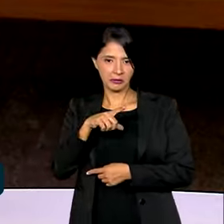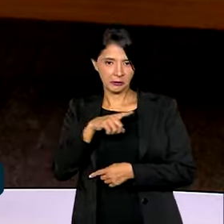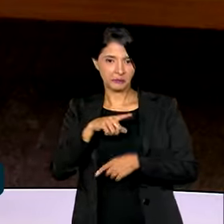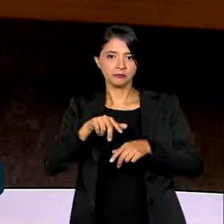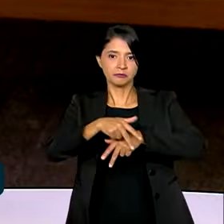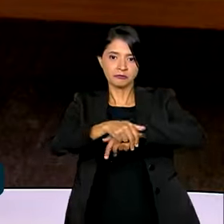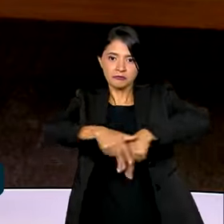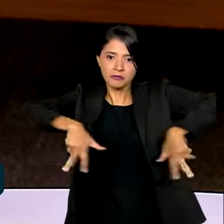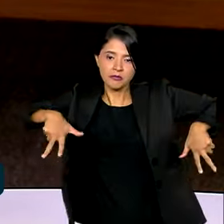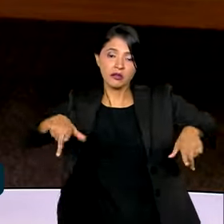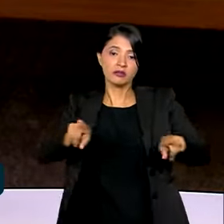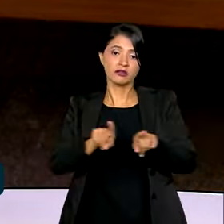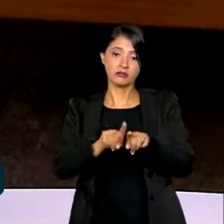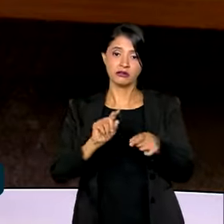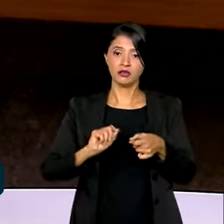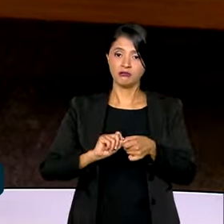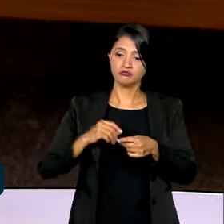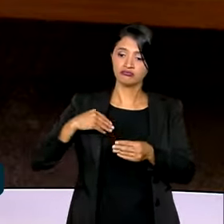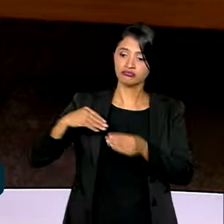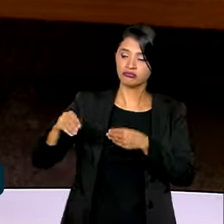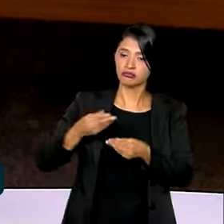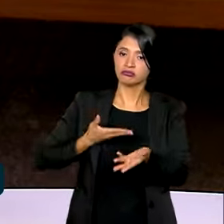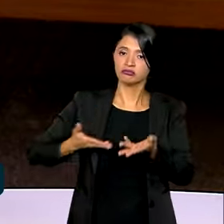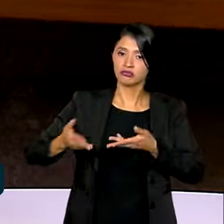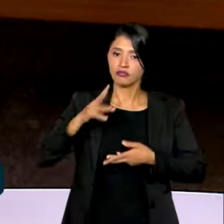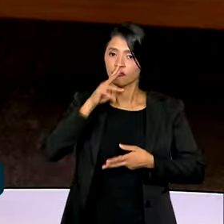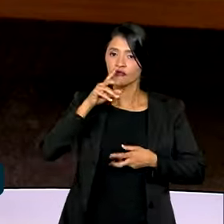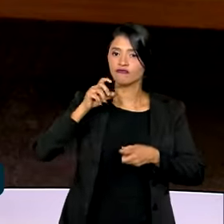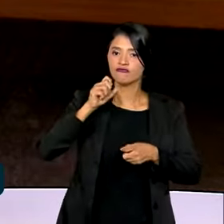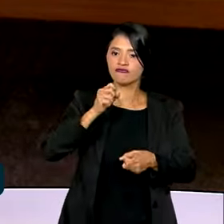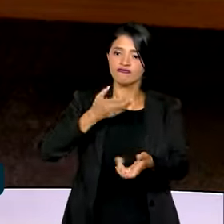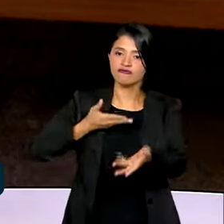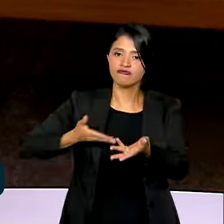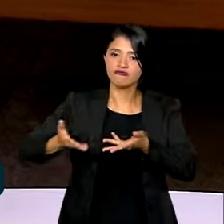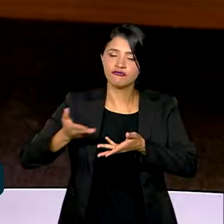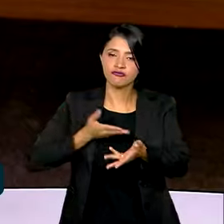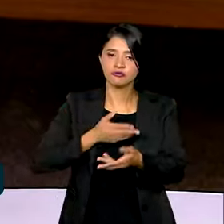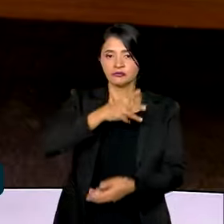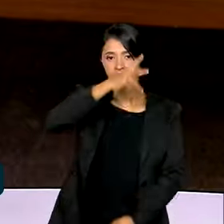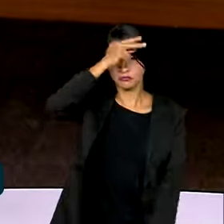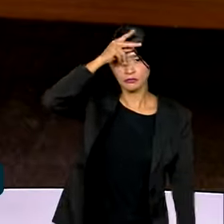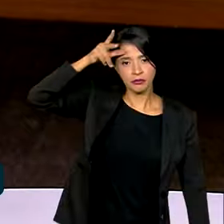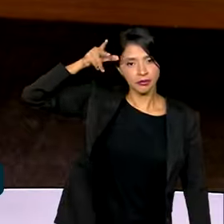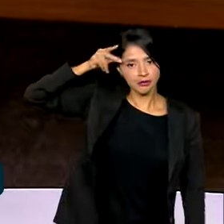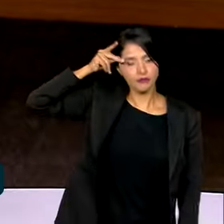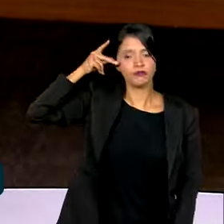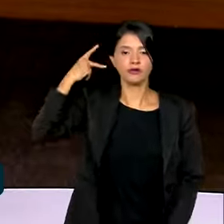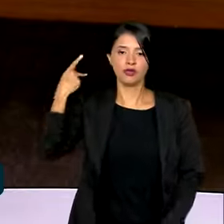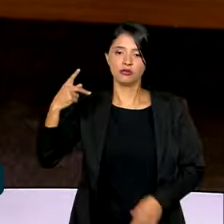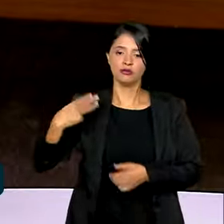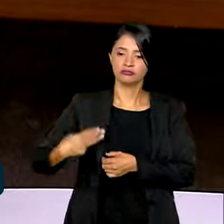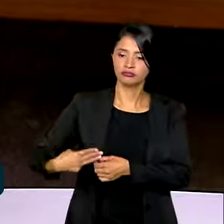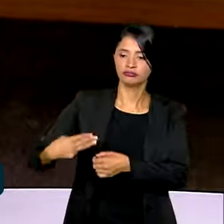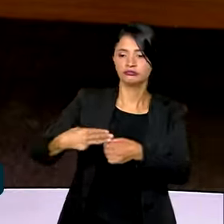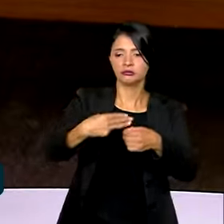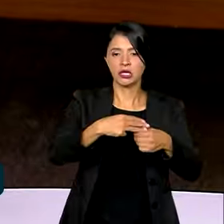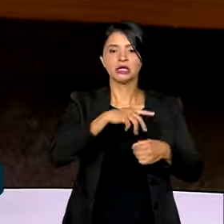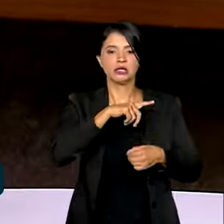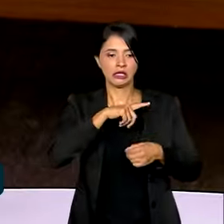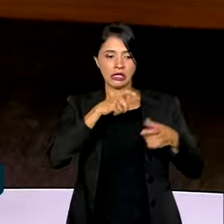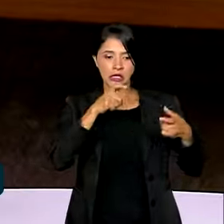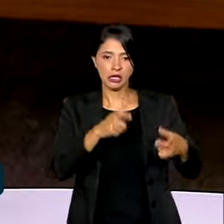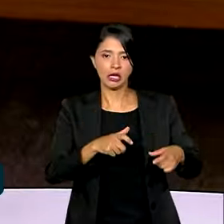uma articulação muito forte com os prefeitos dos municípios que têm